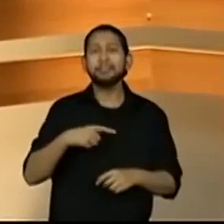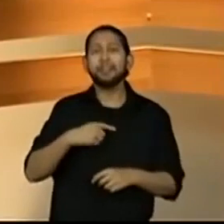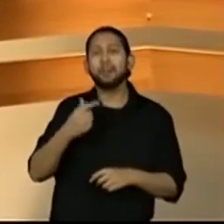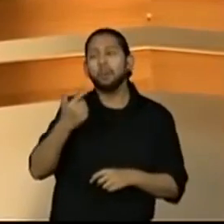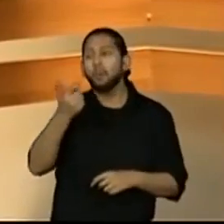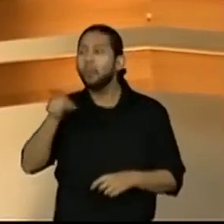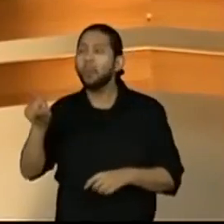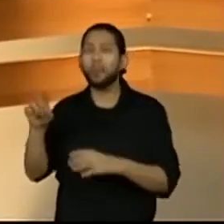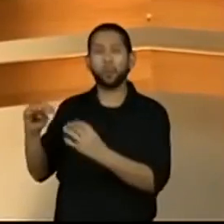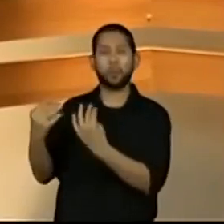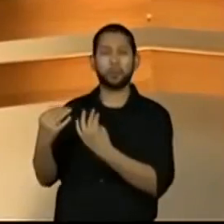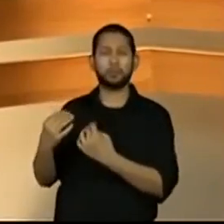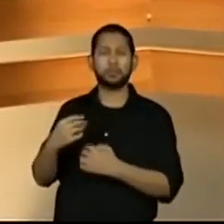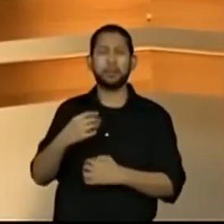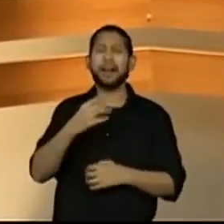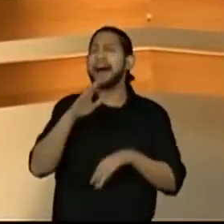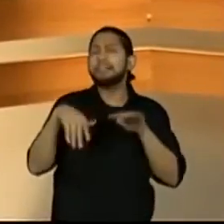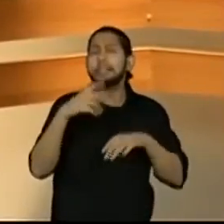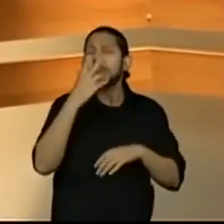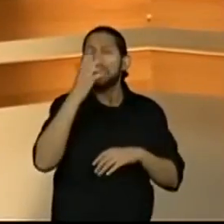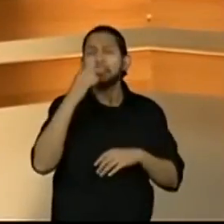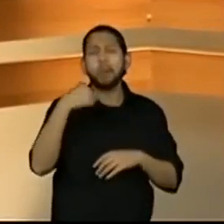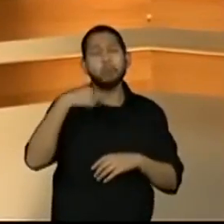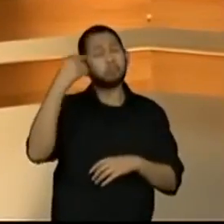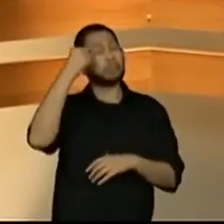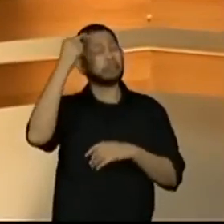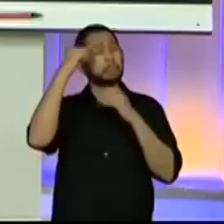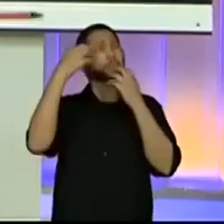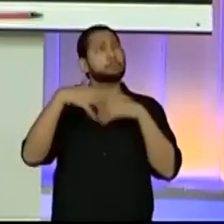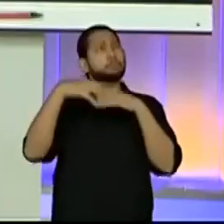sem reflexão, sem profundidade nela.